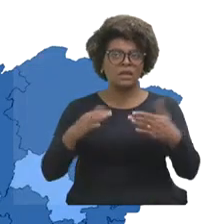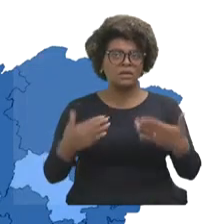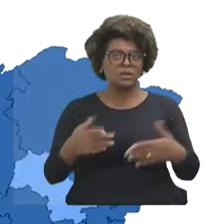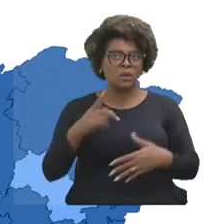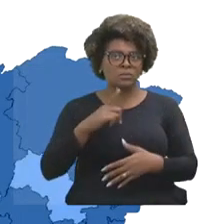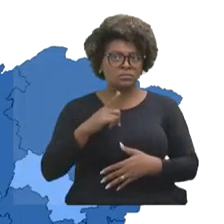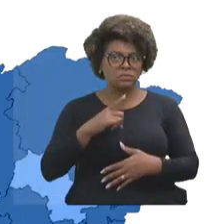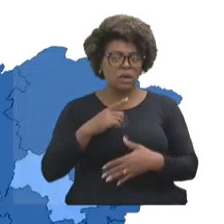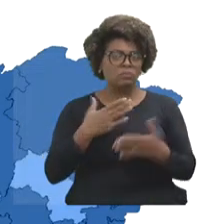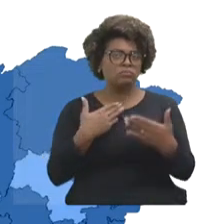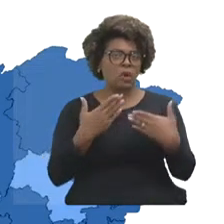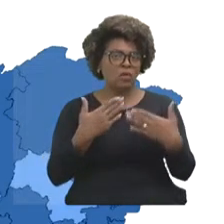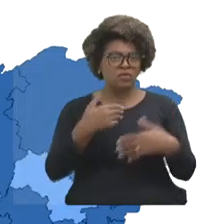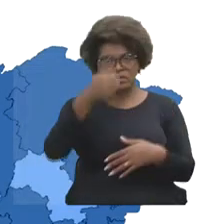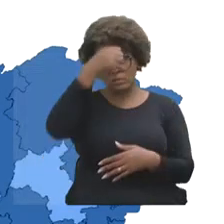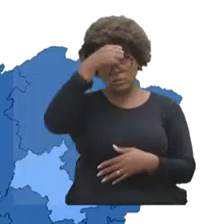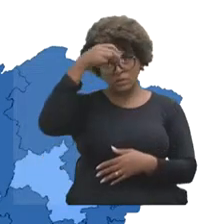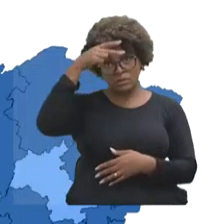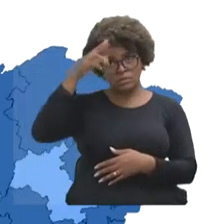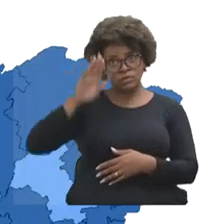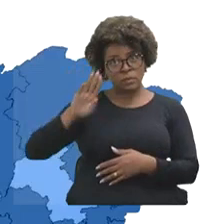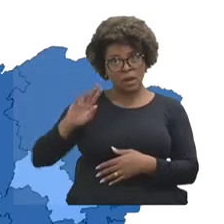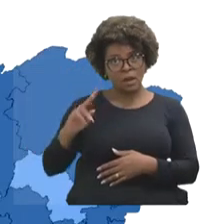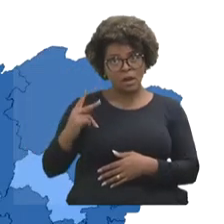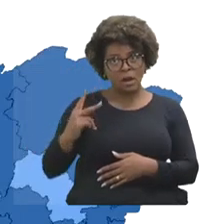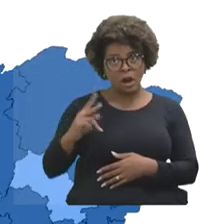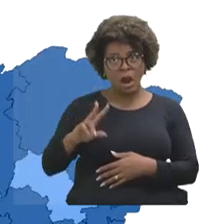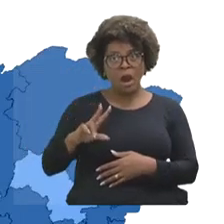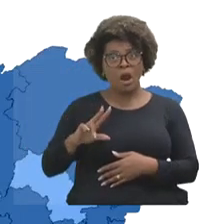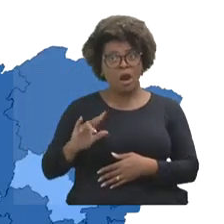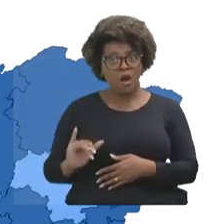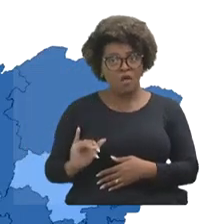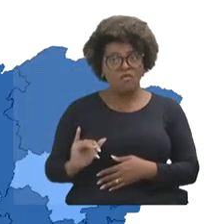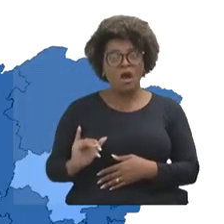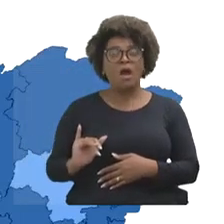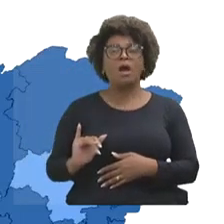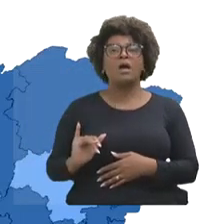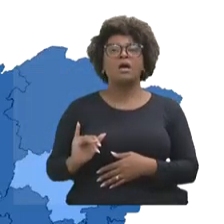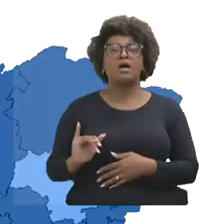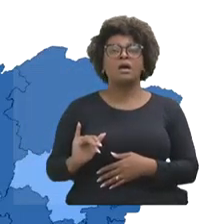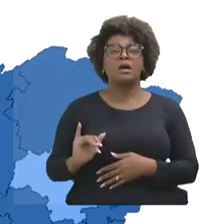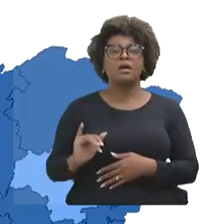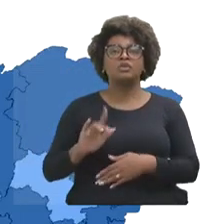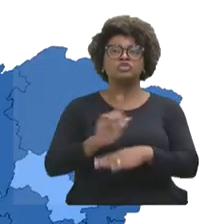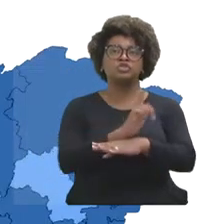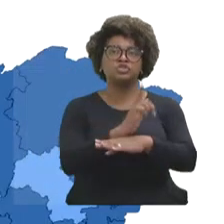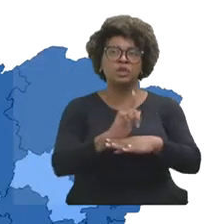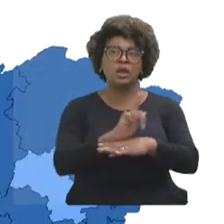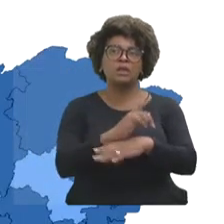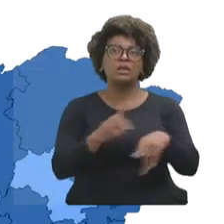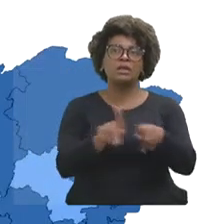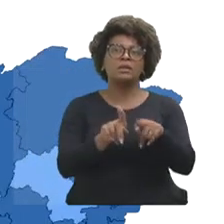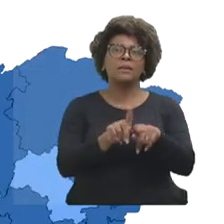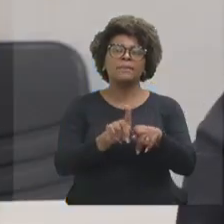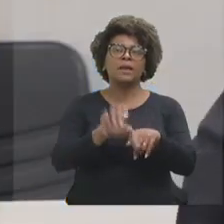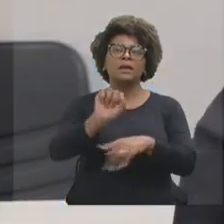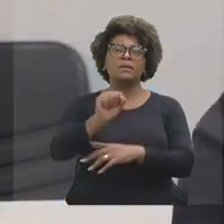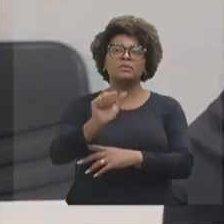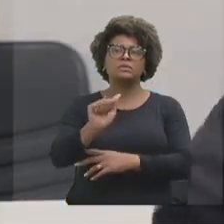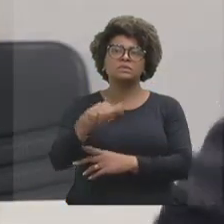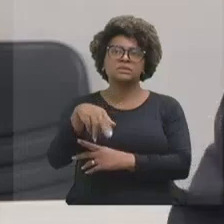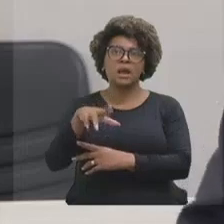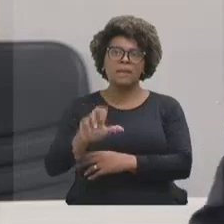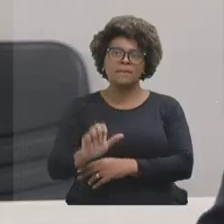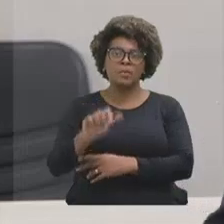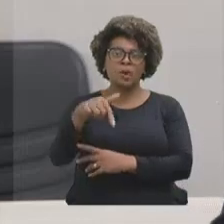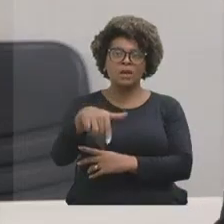que vai ser a o quem vai que vai ingerir o SAMU da região metropolitana de Belo Horizonte